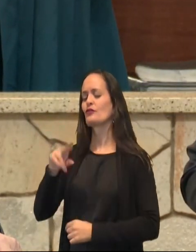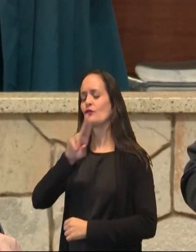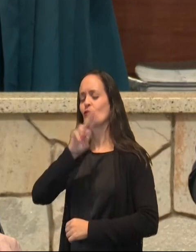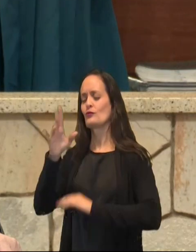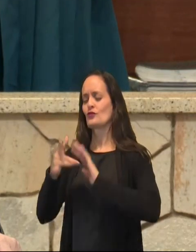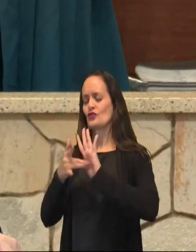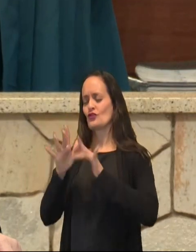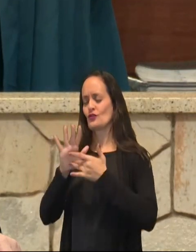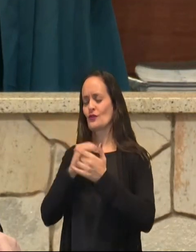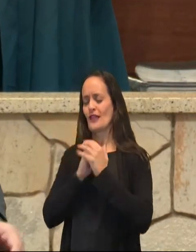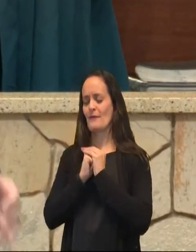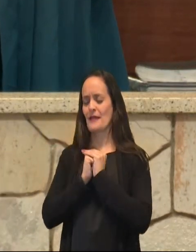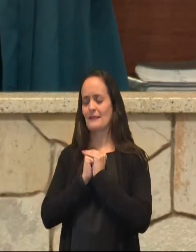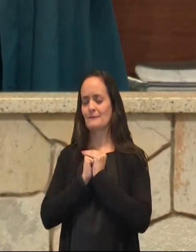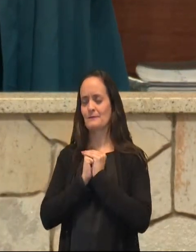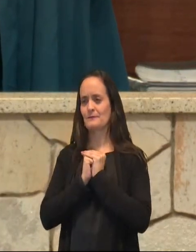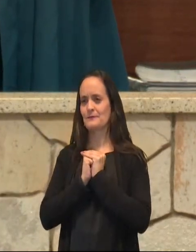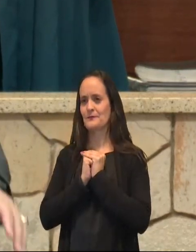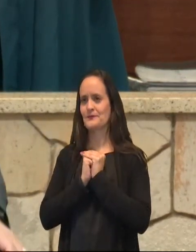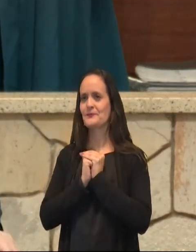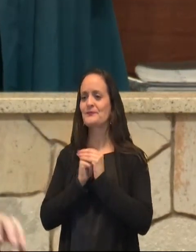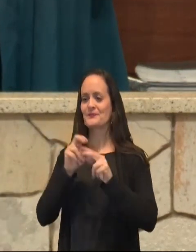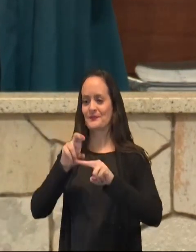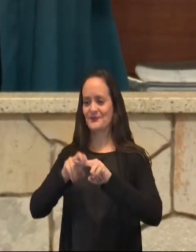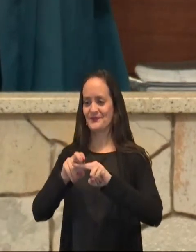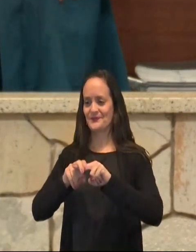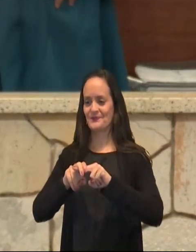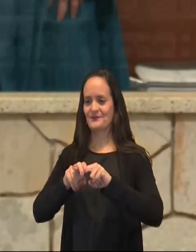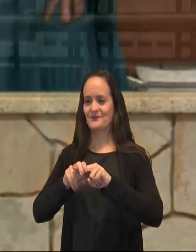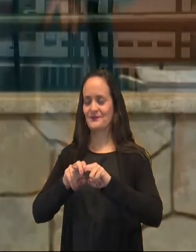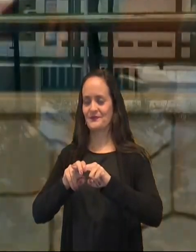Jesus. Amém. Os irmãos podem sentar.